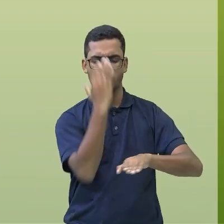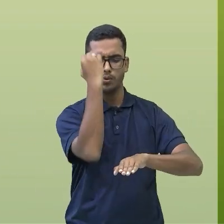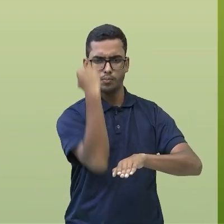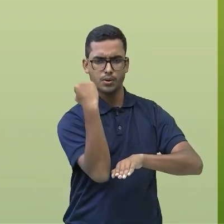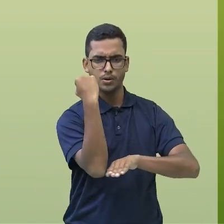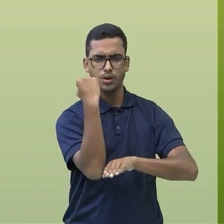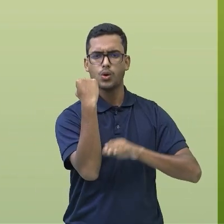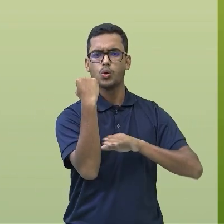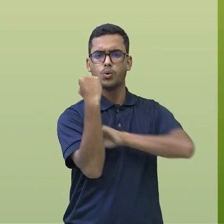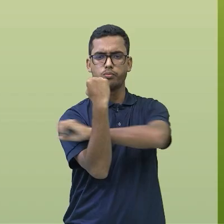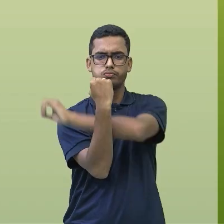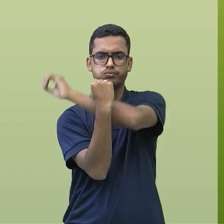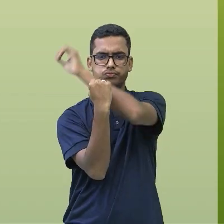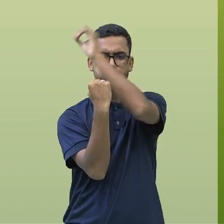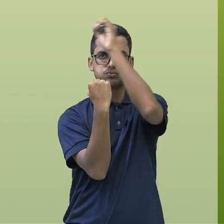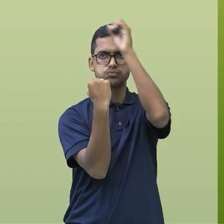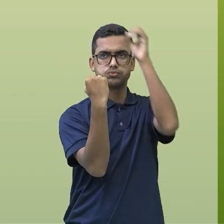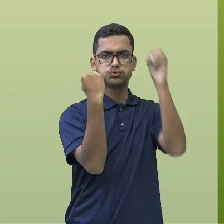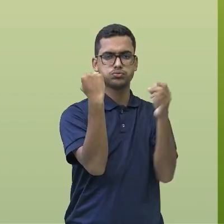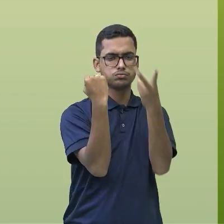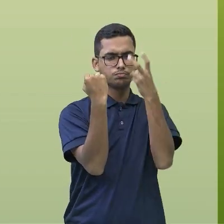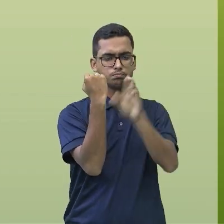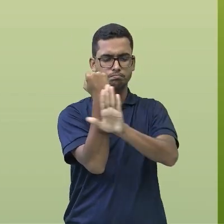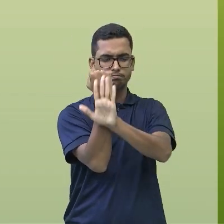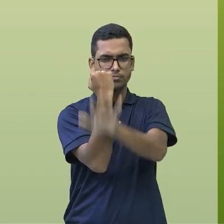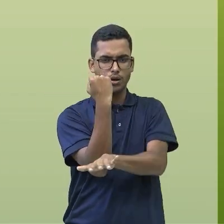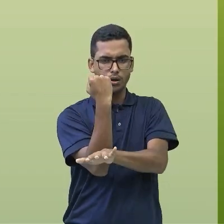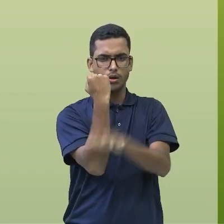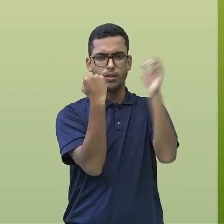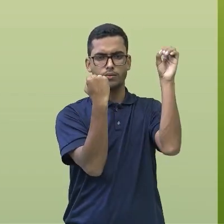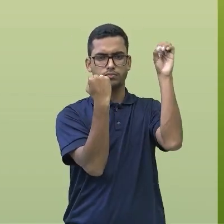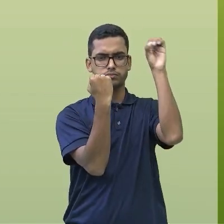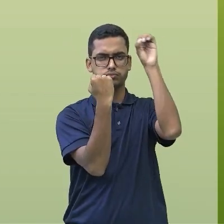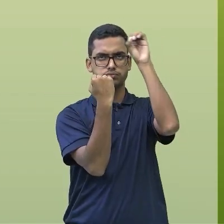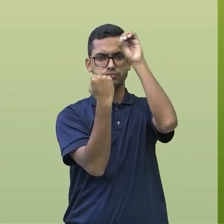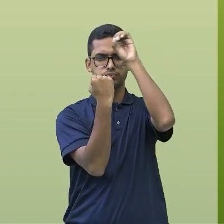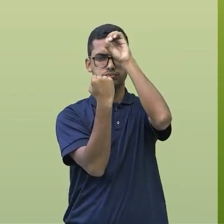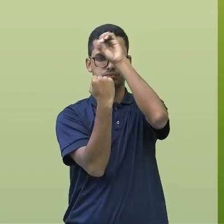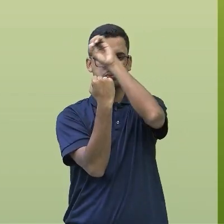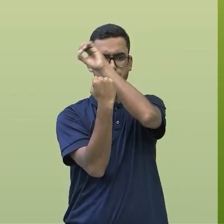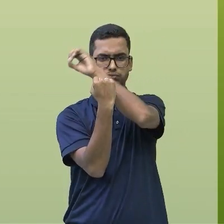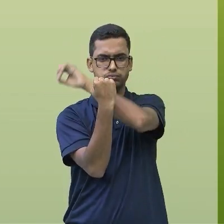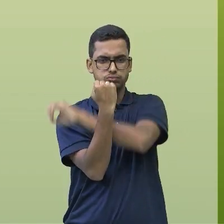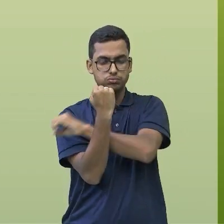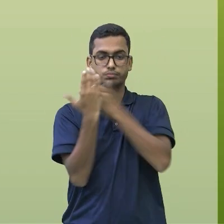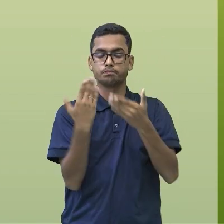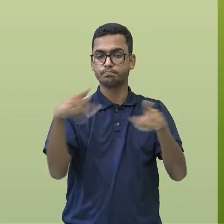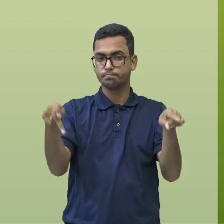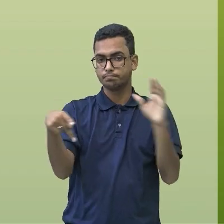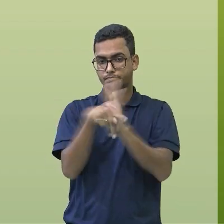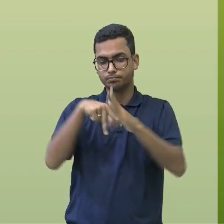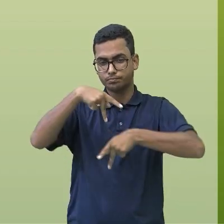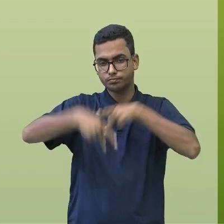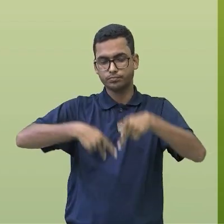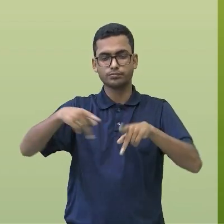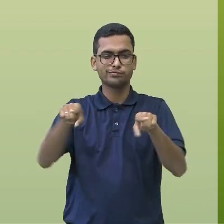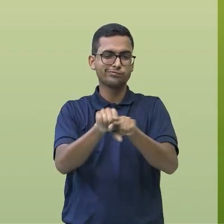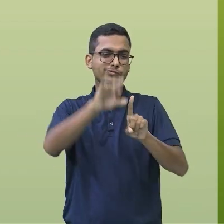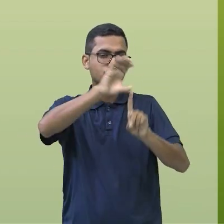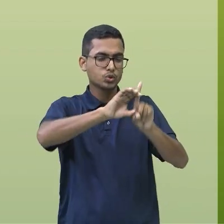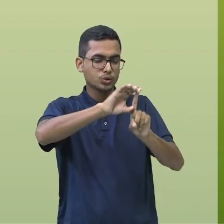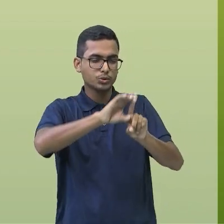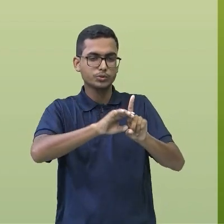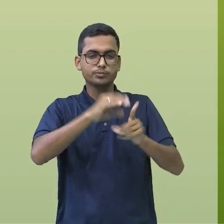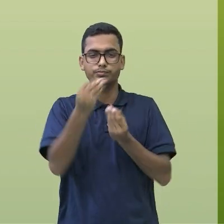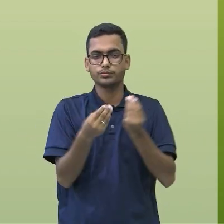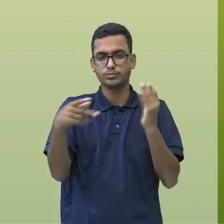a sombra projetada pelo Sol. Desta forma, o calendário desses povos levava em consideração